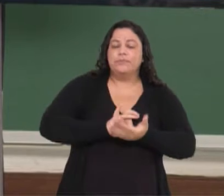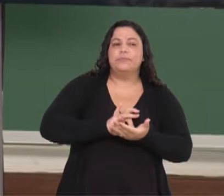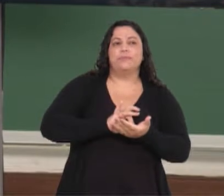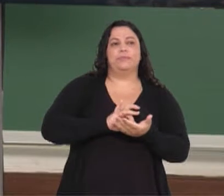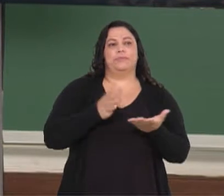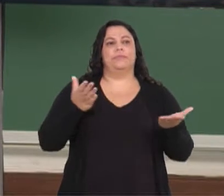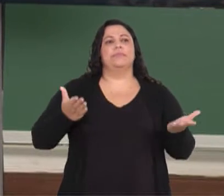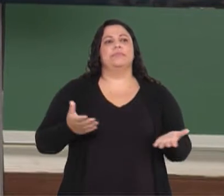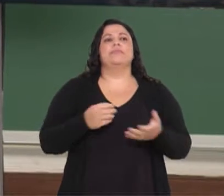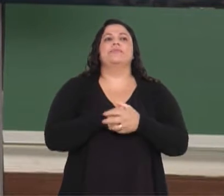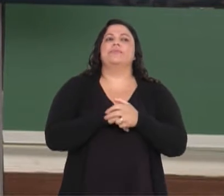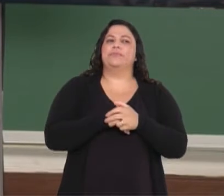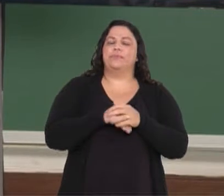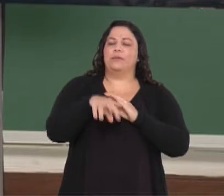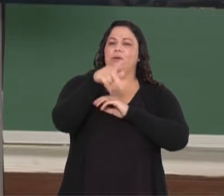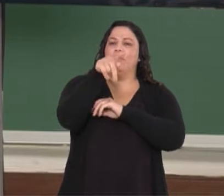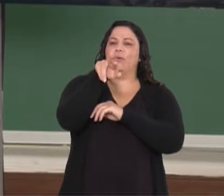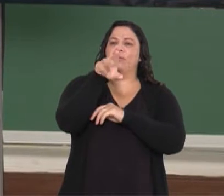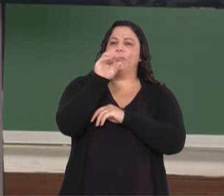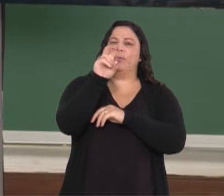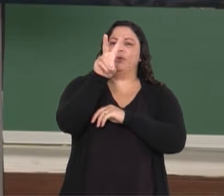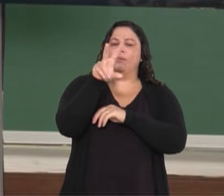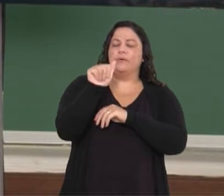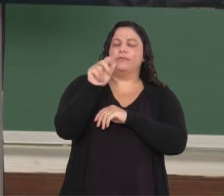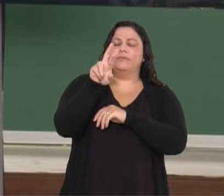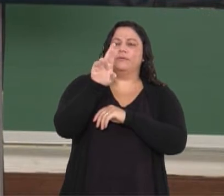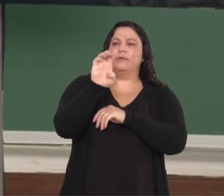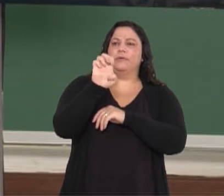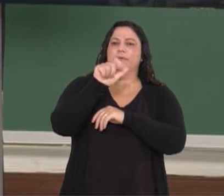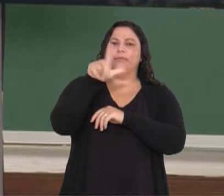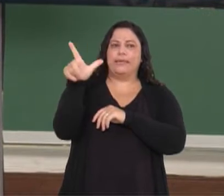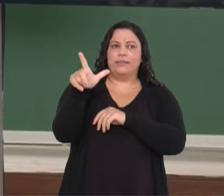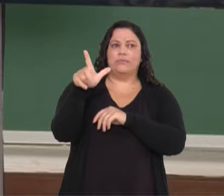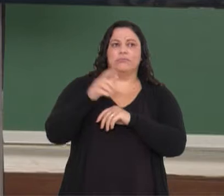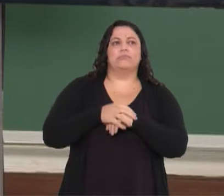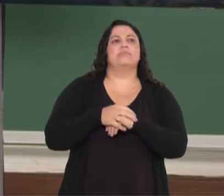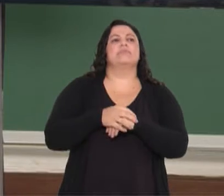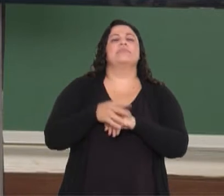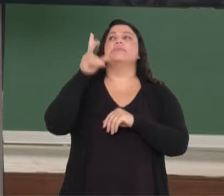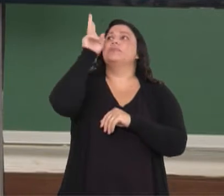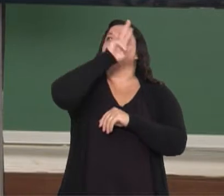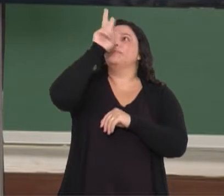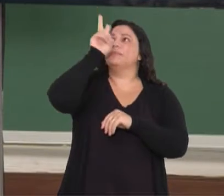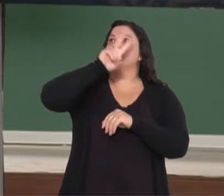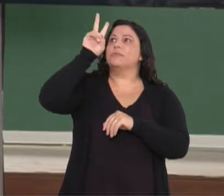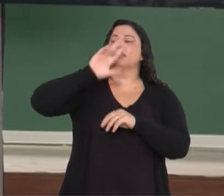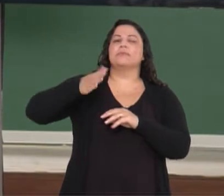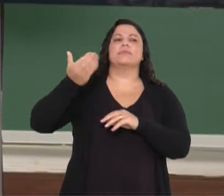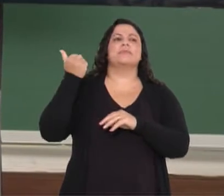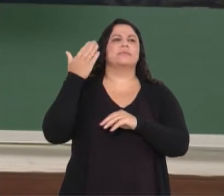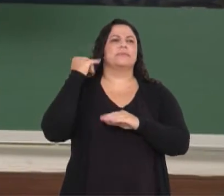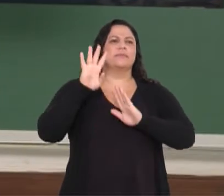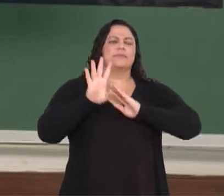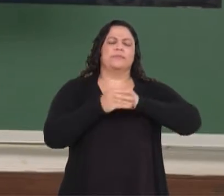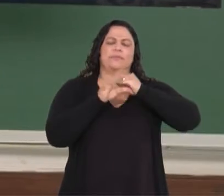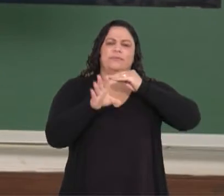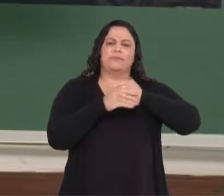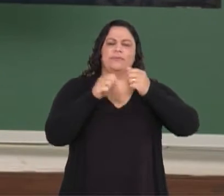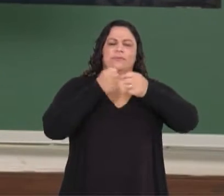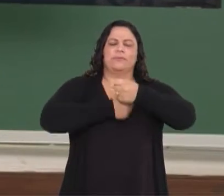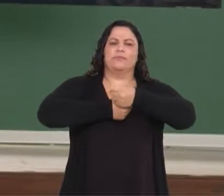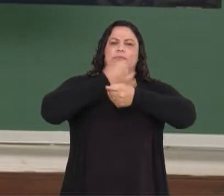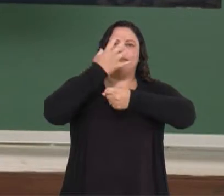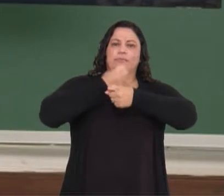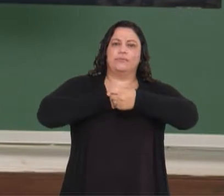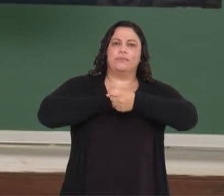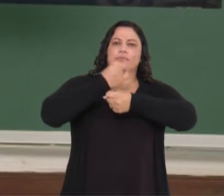igual ao polinômio divisor vezes o quociente mais o resto. Relembrando ainda, propriedades de potenciação, tem que